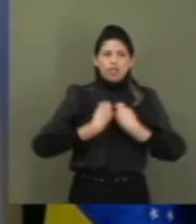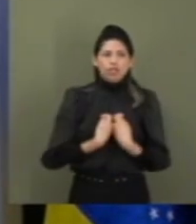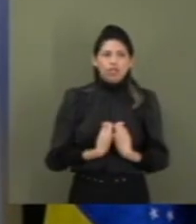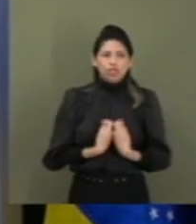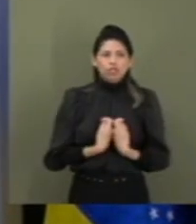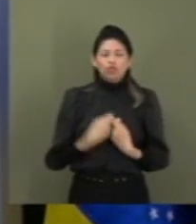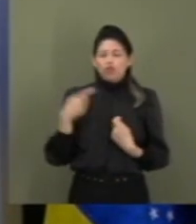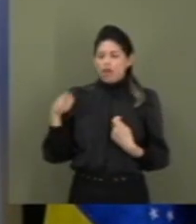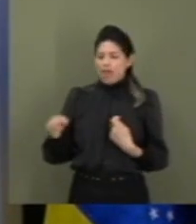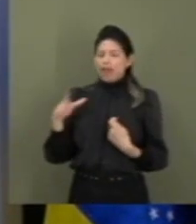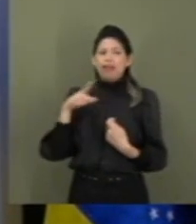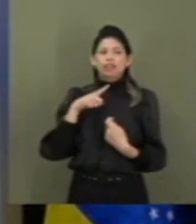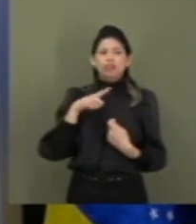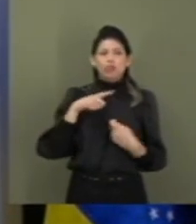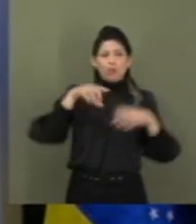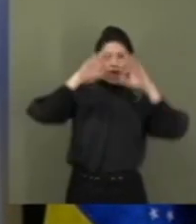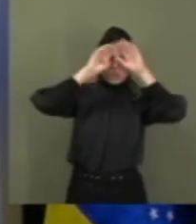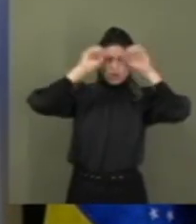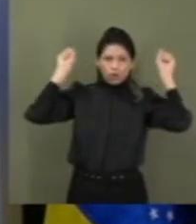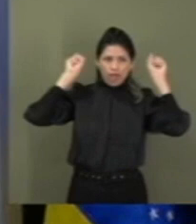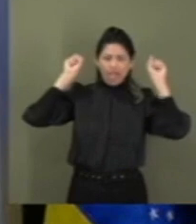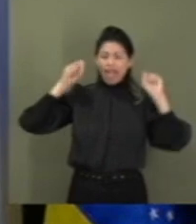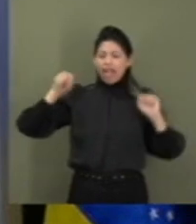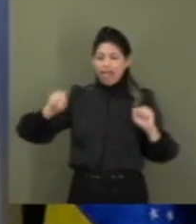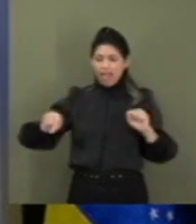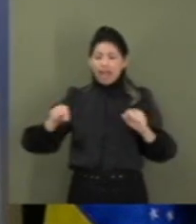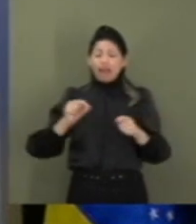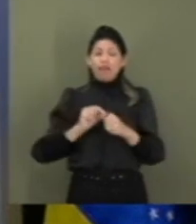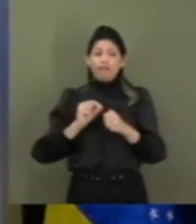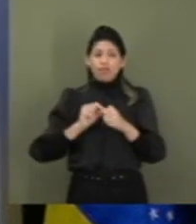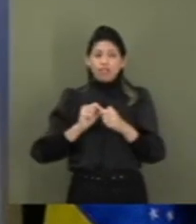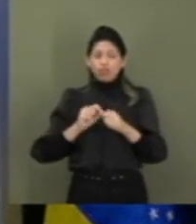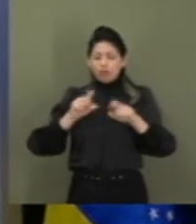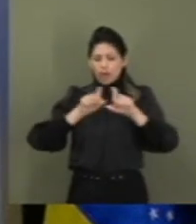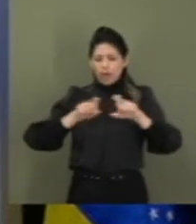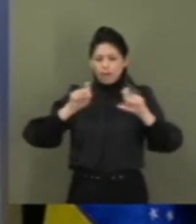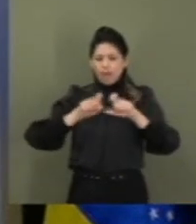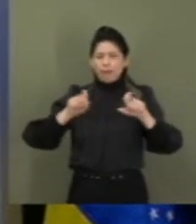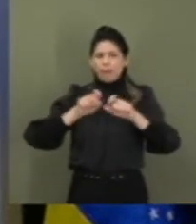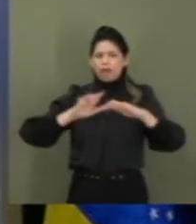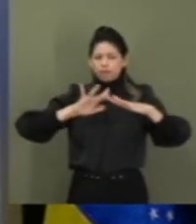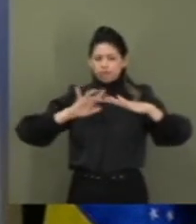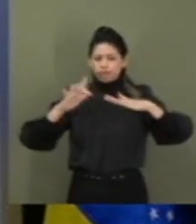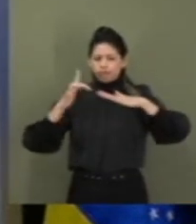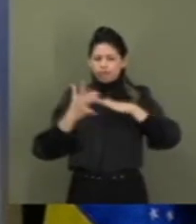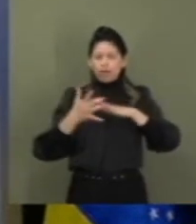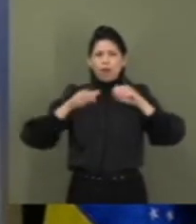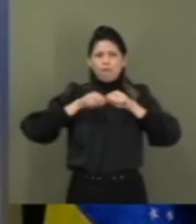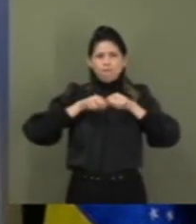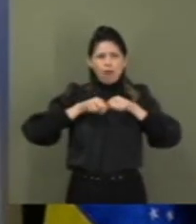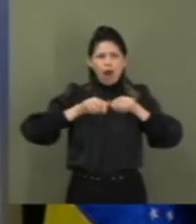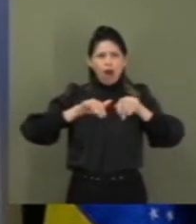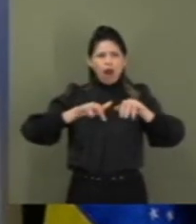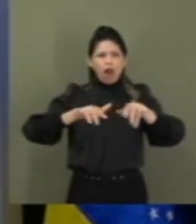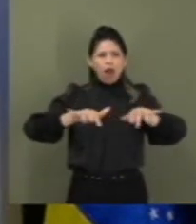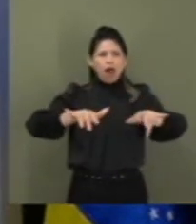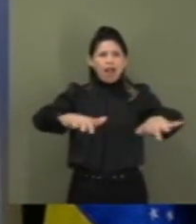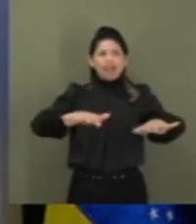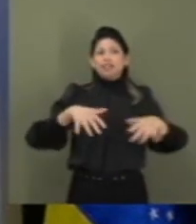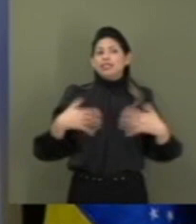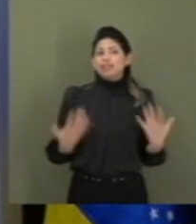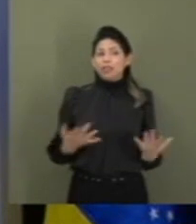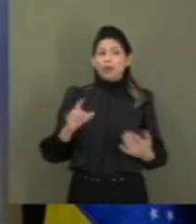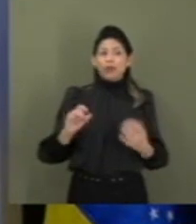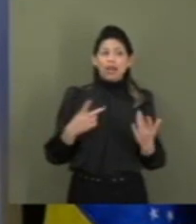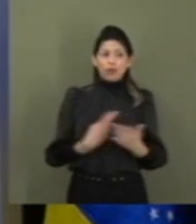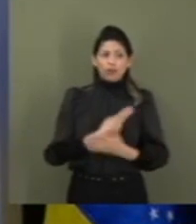redes sociais. Abro aspas. Esse inquérito das fake news é um inquérito do fim do mundo, comparado